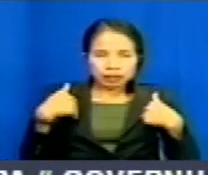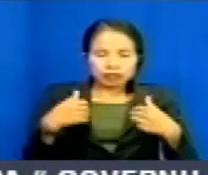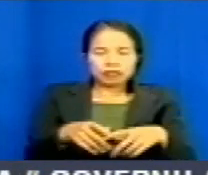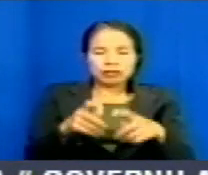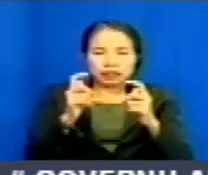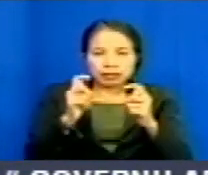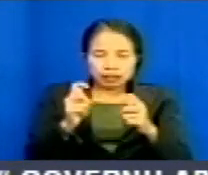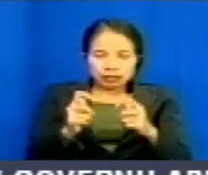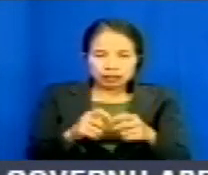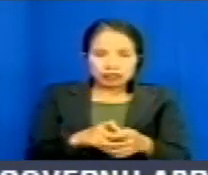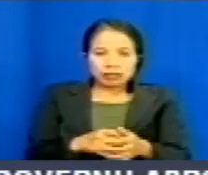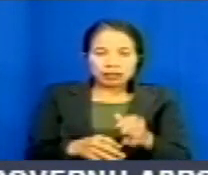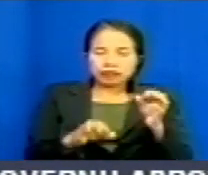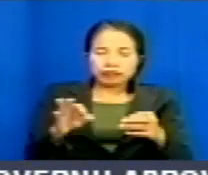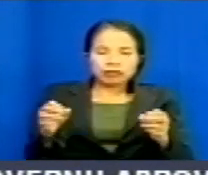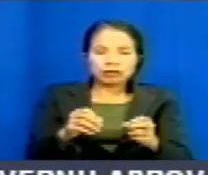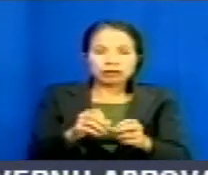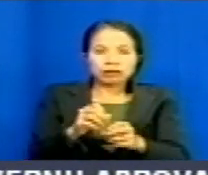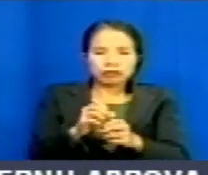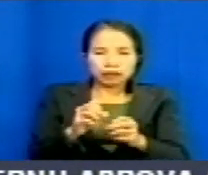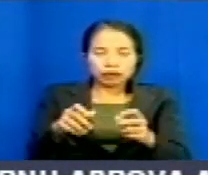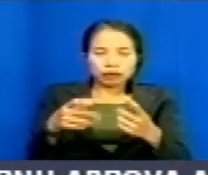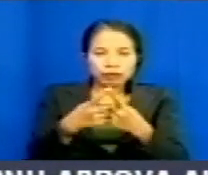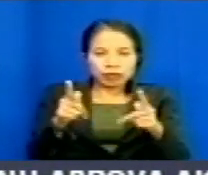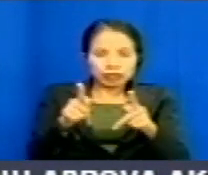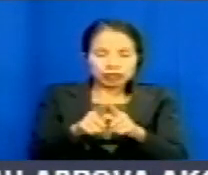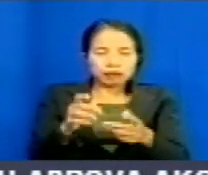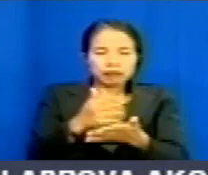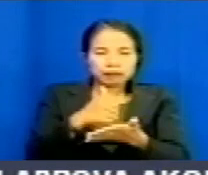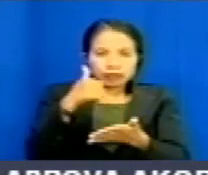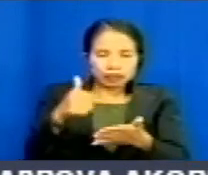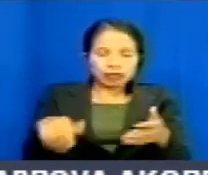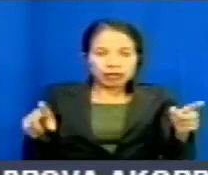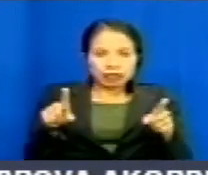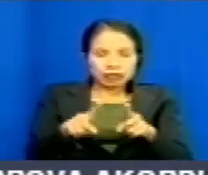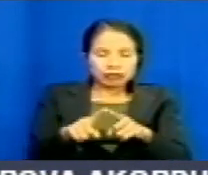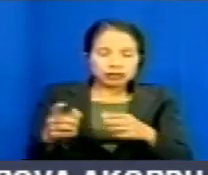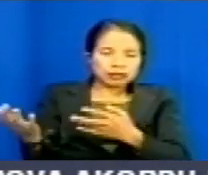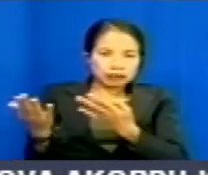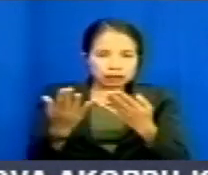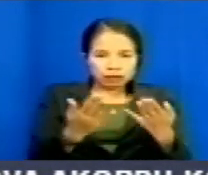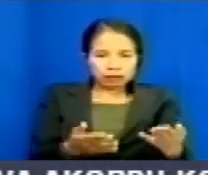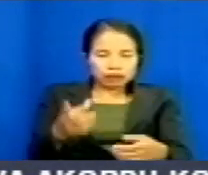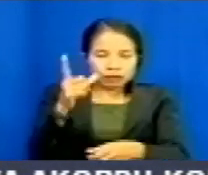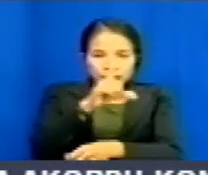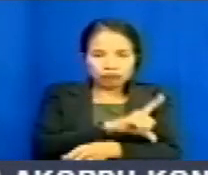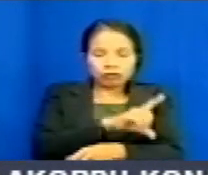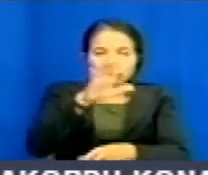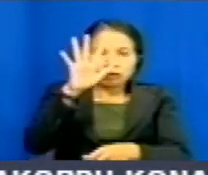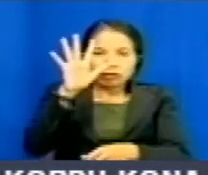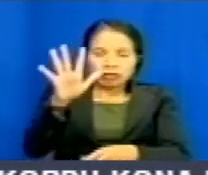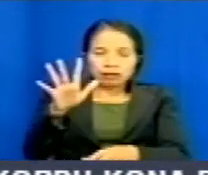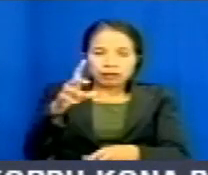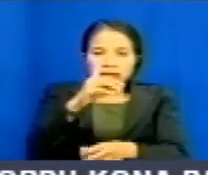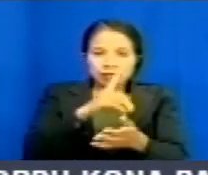ruma, balo que está lá aceita a companhia nebe manan. Normalmente, se a lori, loro nima ka semana